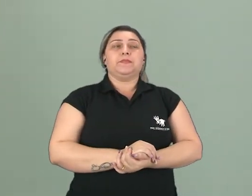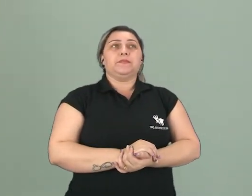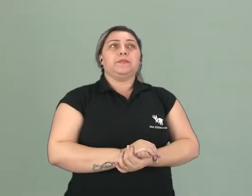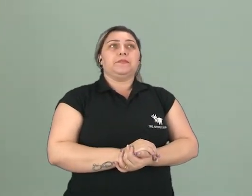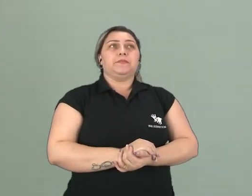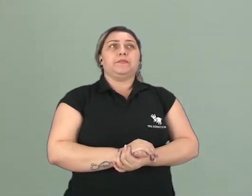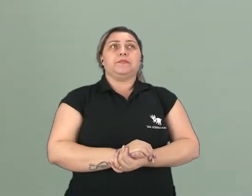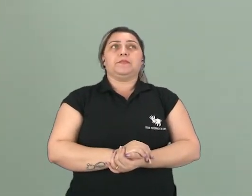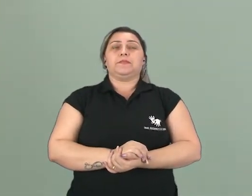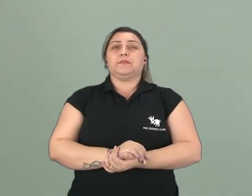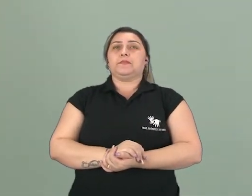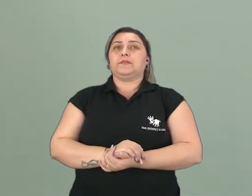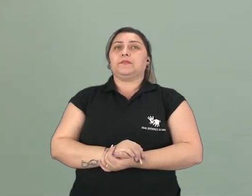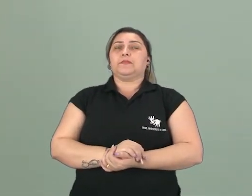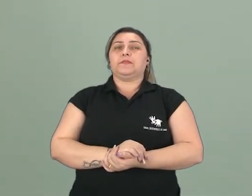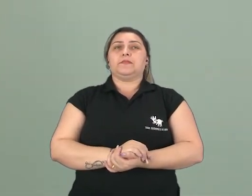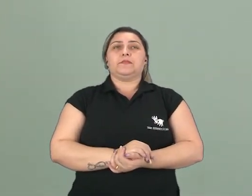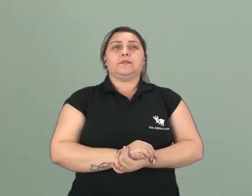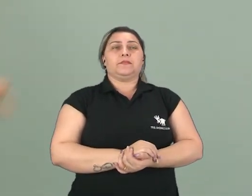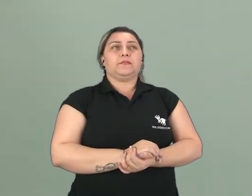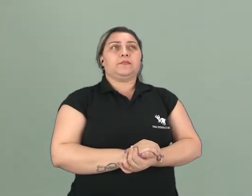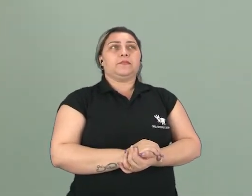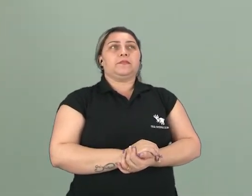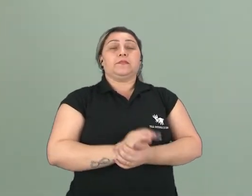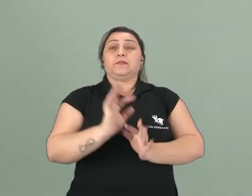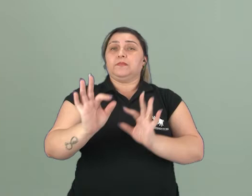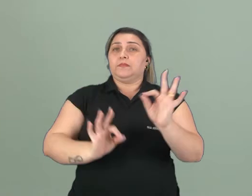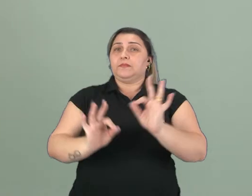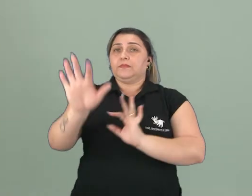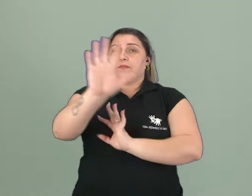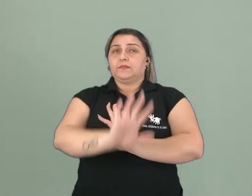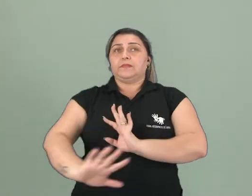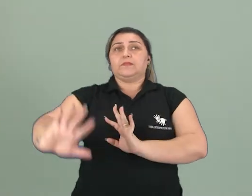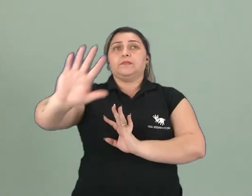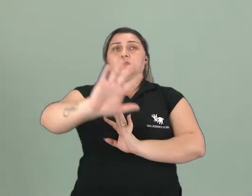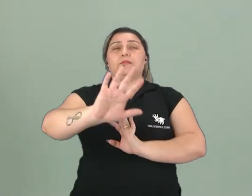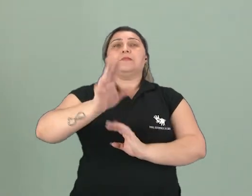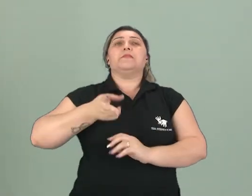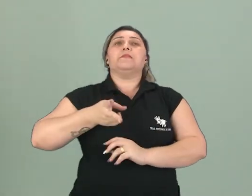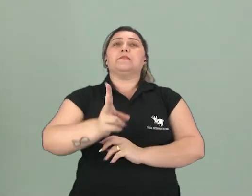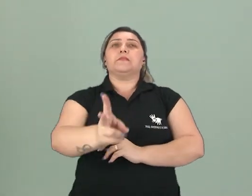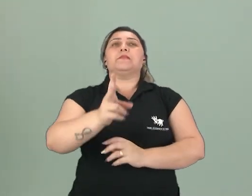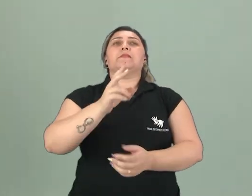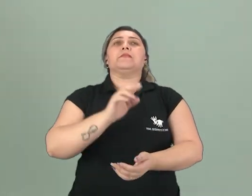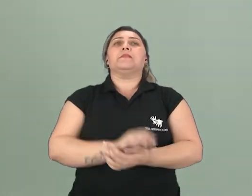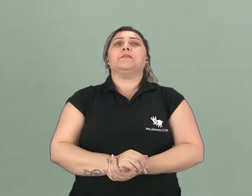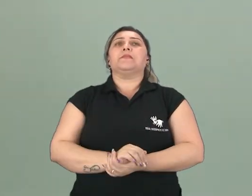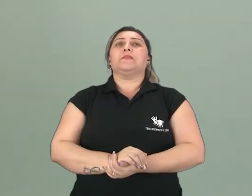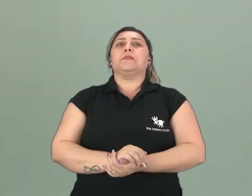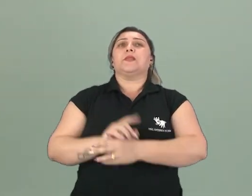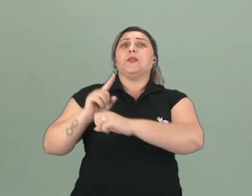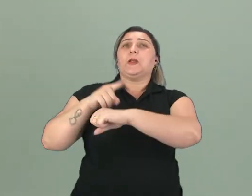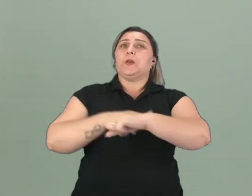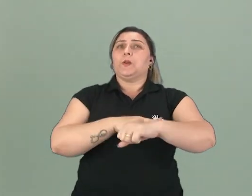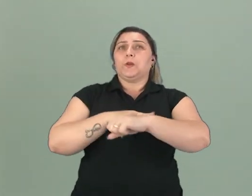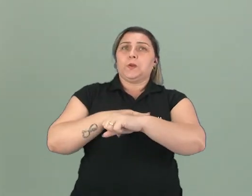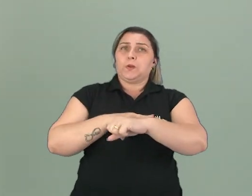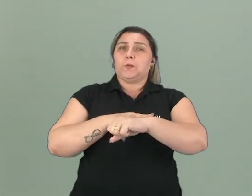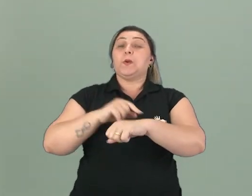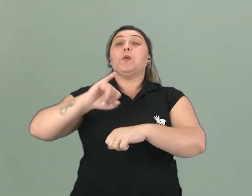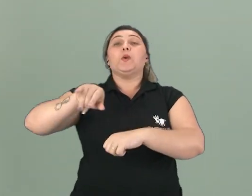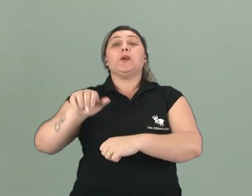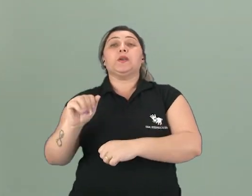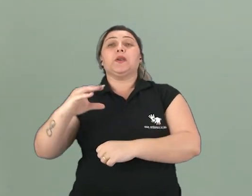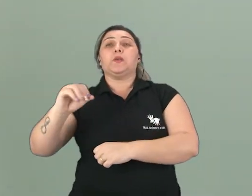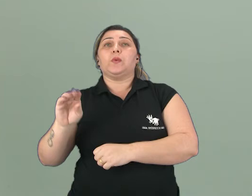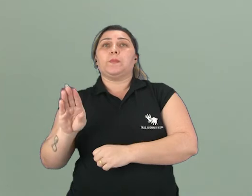efetiva, certo? Que houvesse uma transformação na forma de organizar geral. E aí, continuando, vamos lá ver alguns dos principais desdobramentos